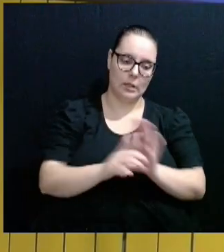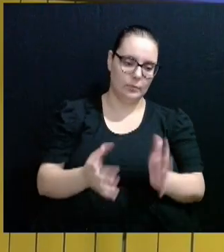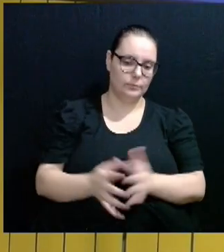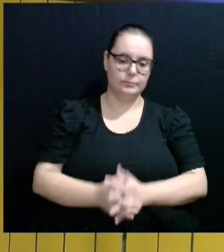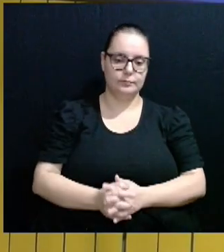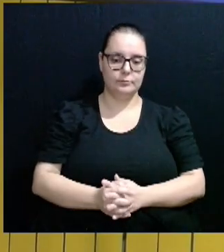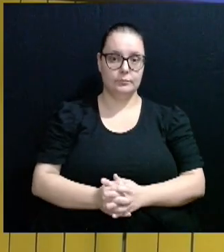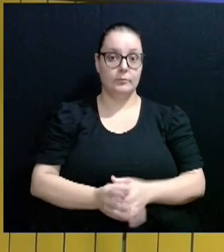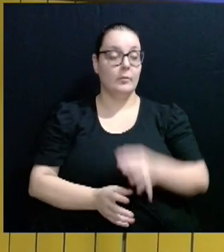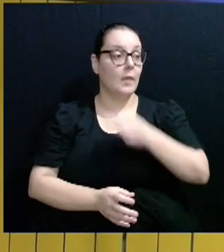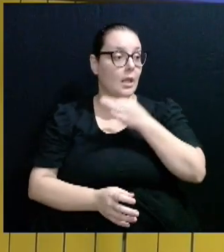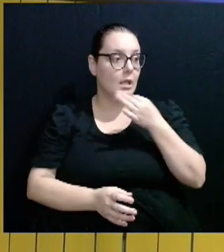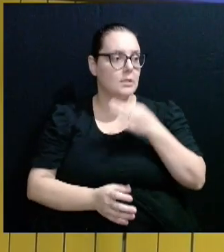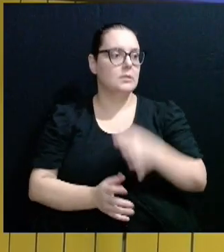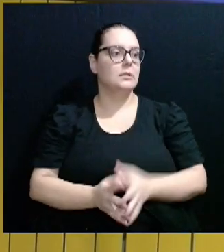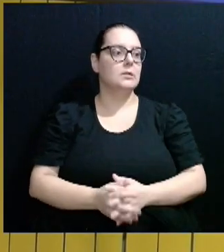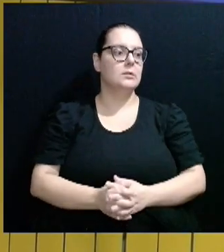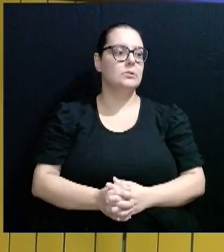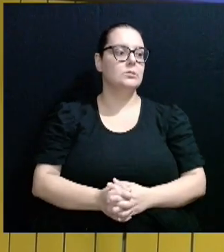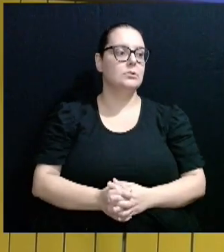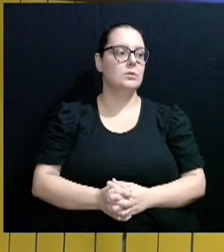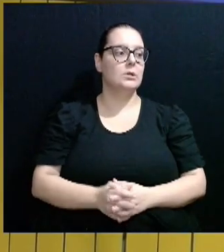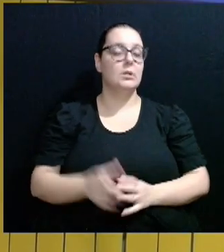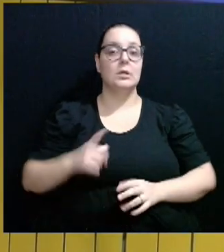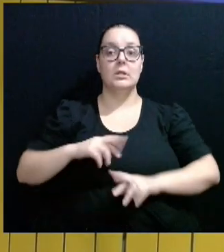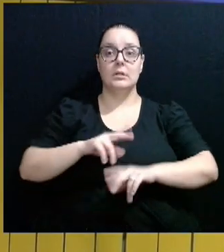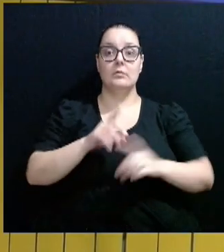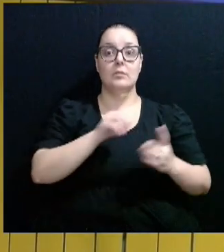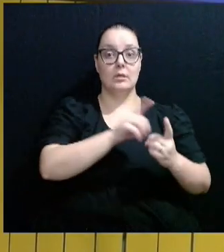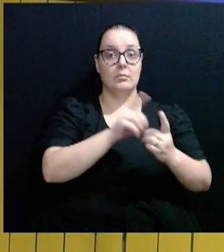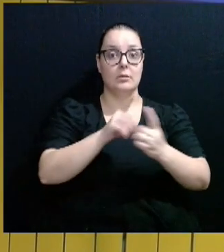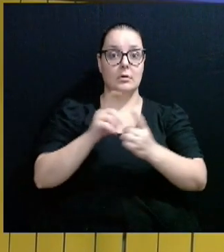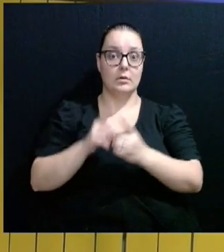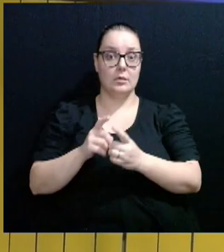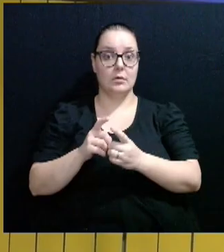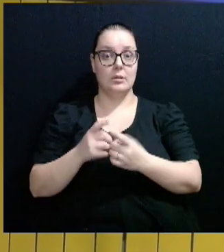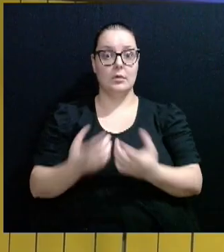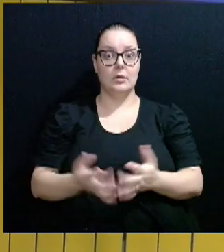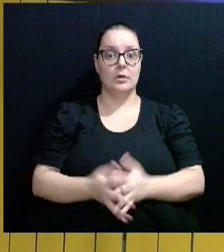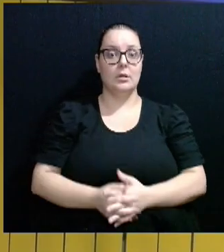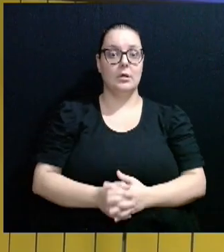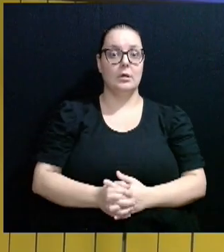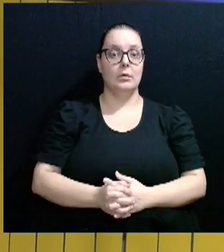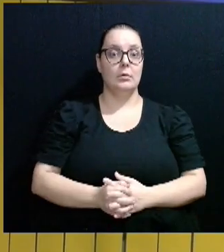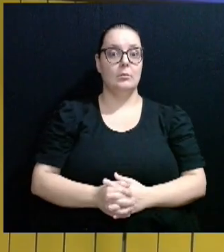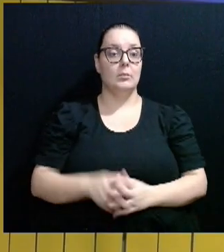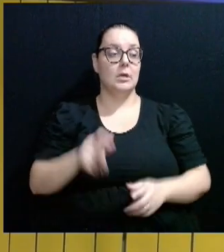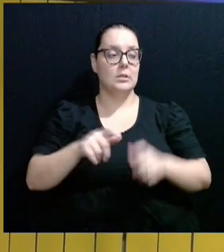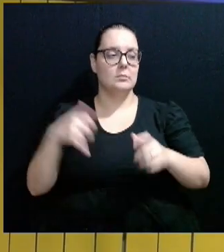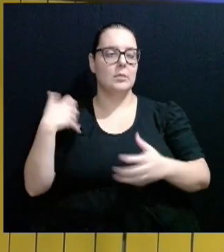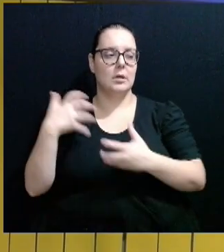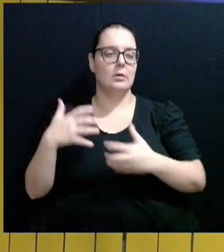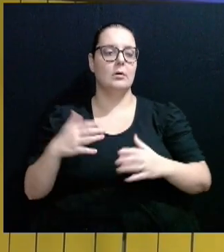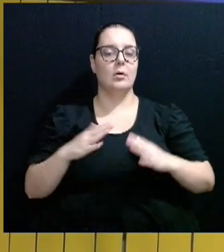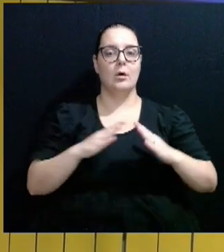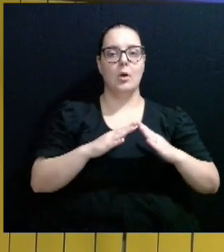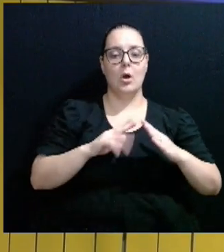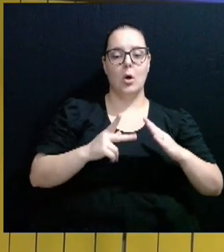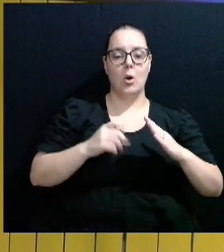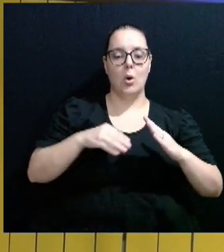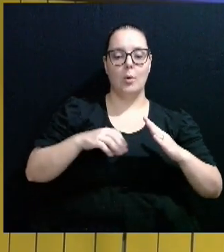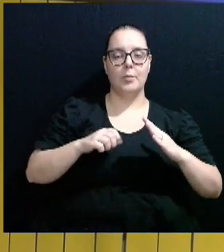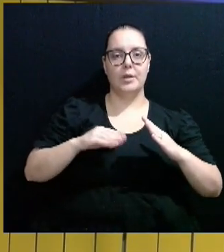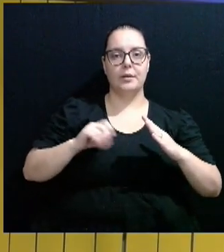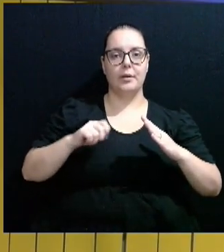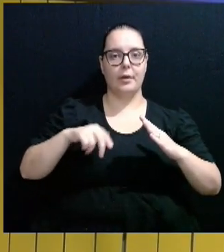Excelente. Agora, tem muitos atendimentos home care para pessoa idosa, né? Atendimento home care significa que